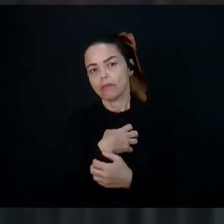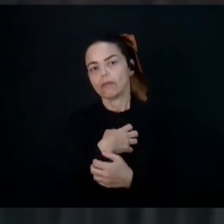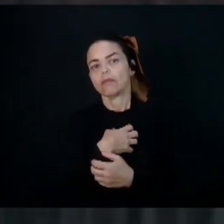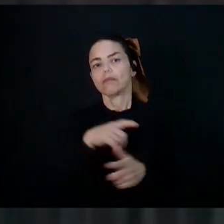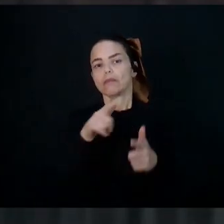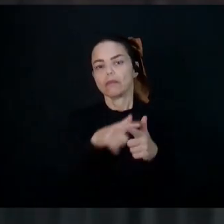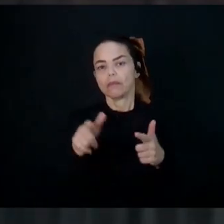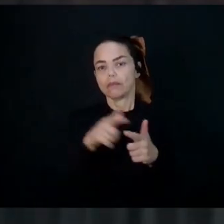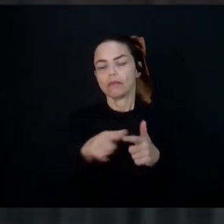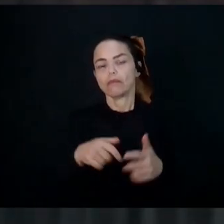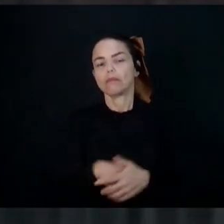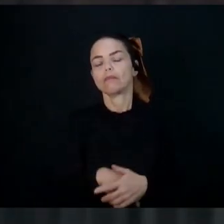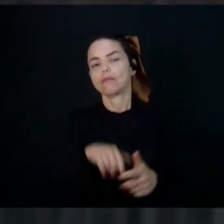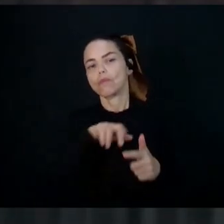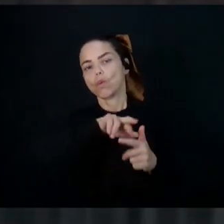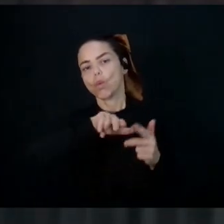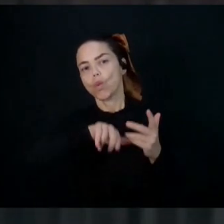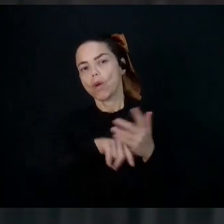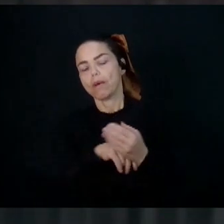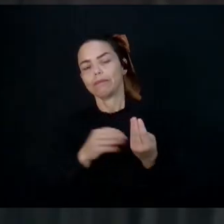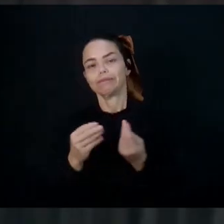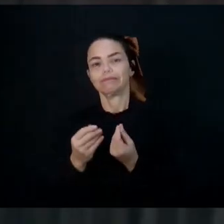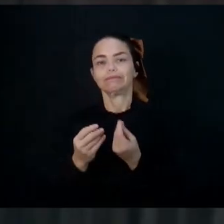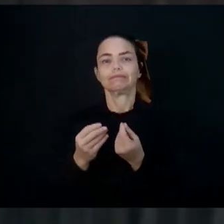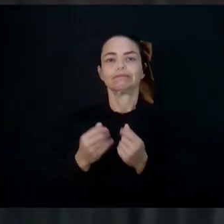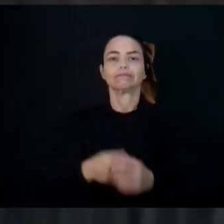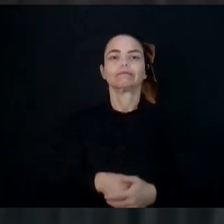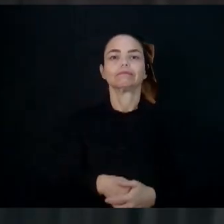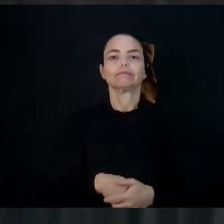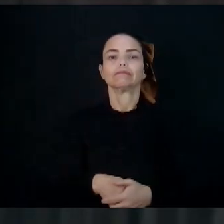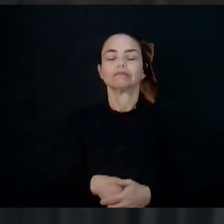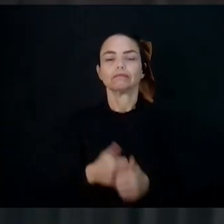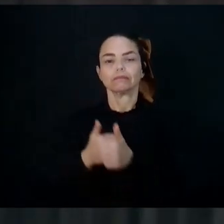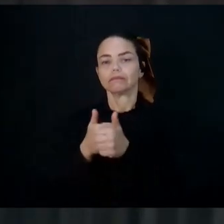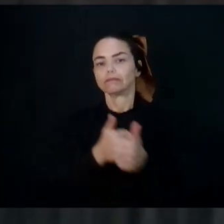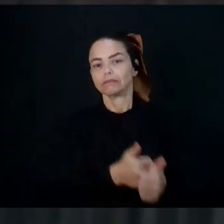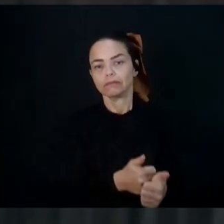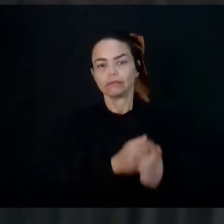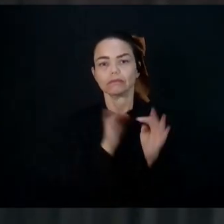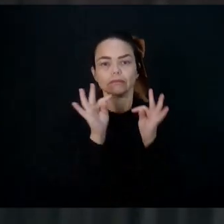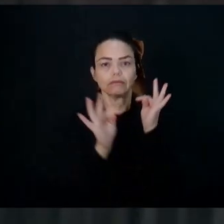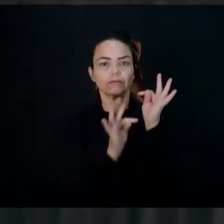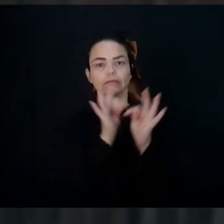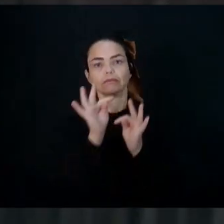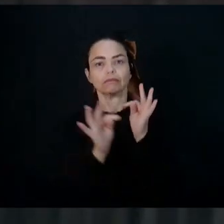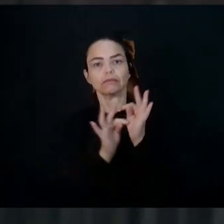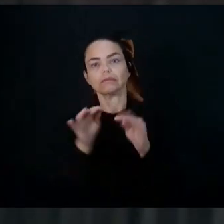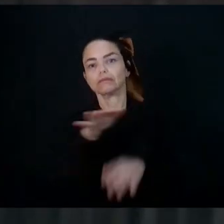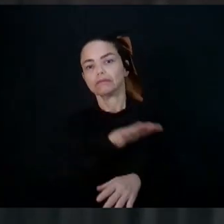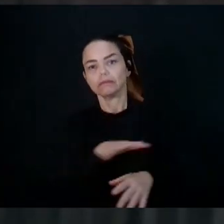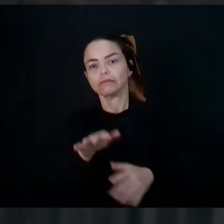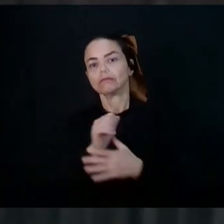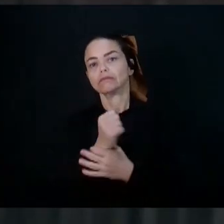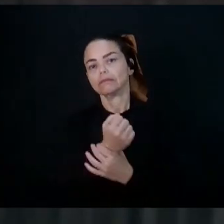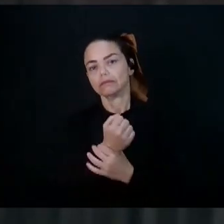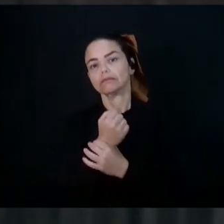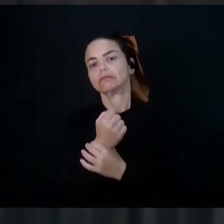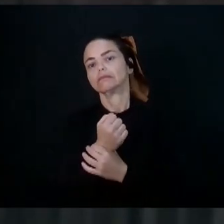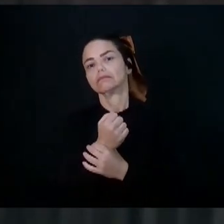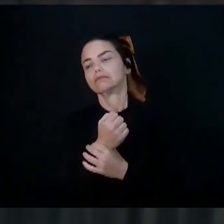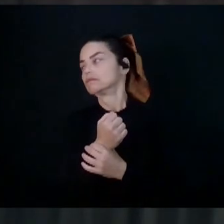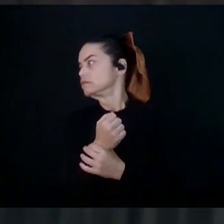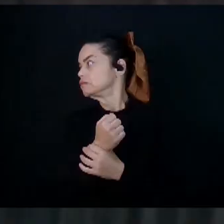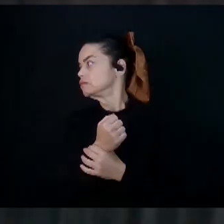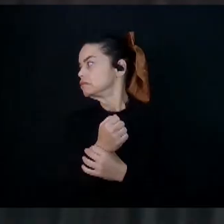gerando outras nuances. E no acompanhamento terapêutico é um ambiente seguro para